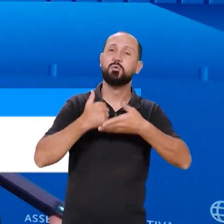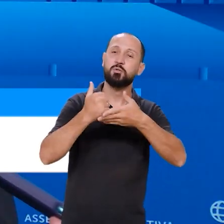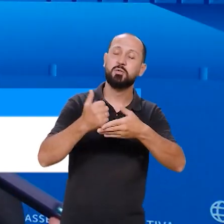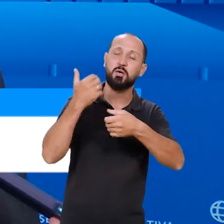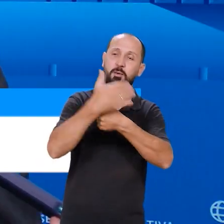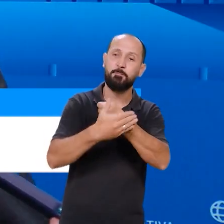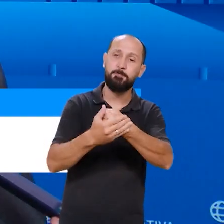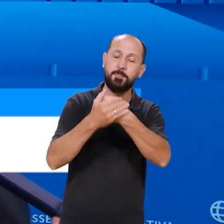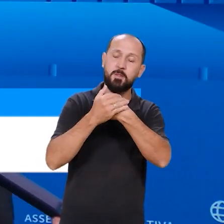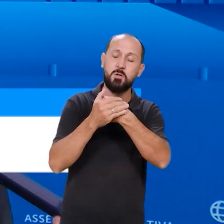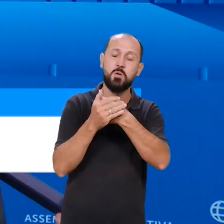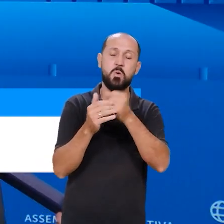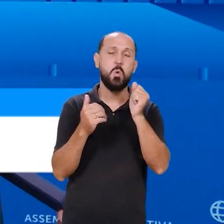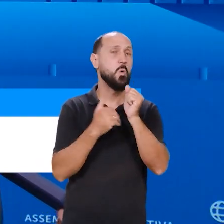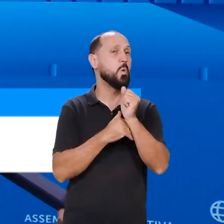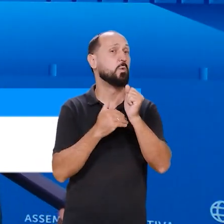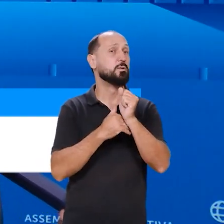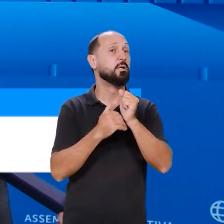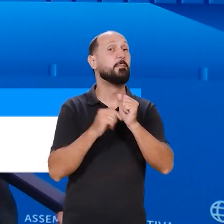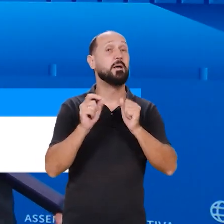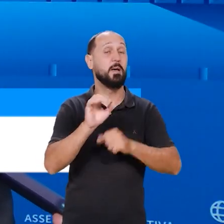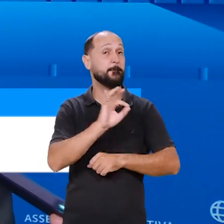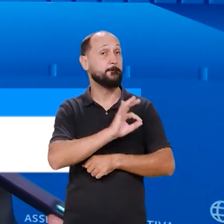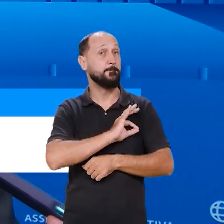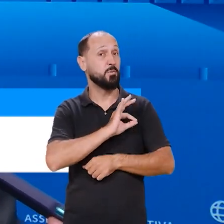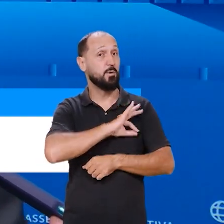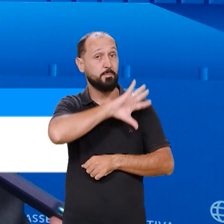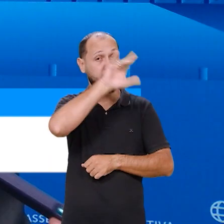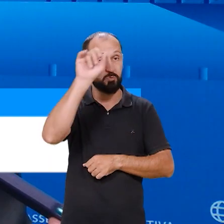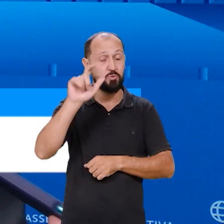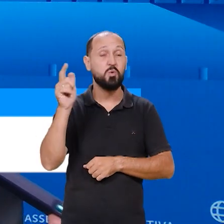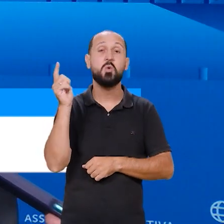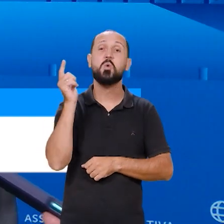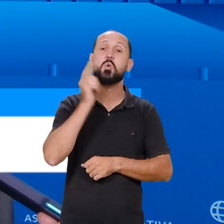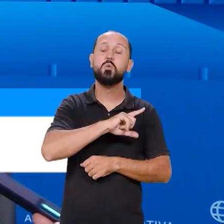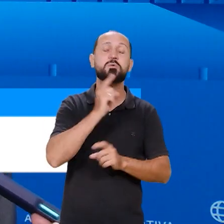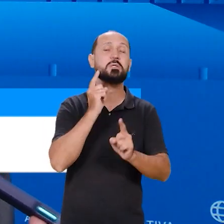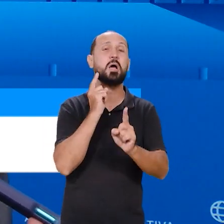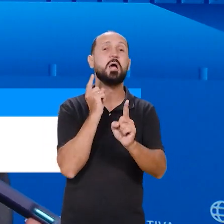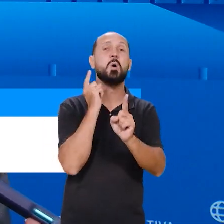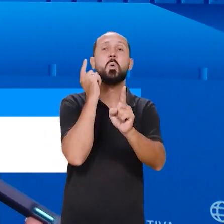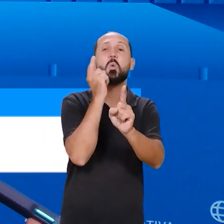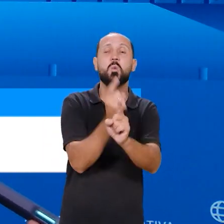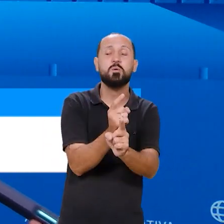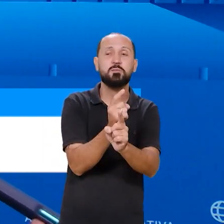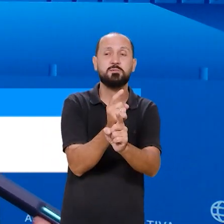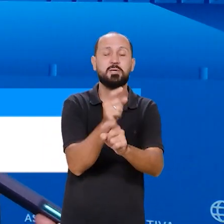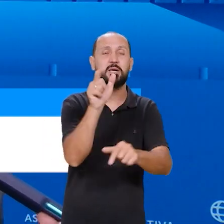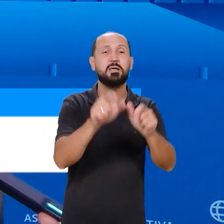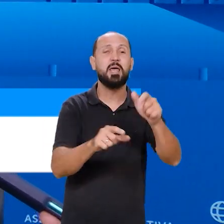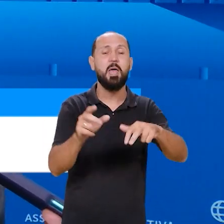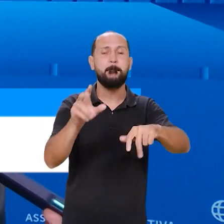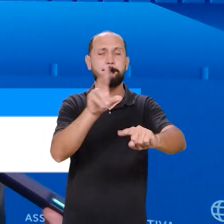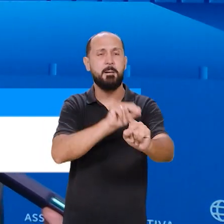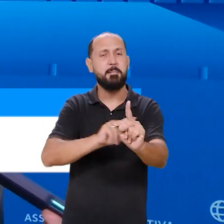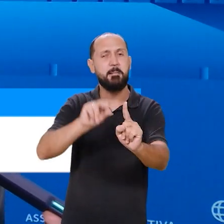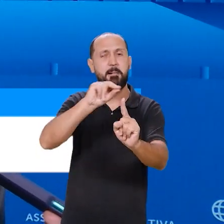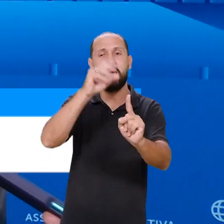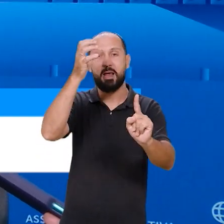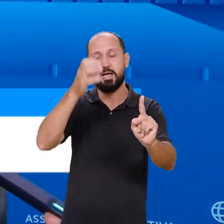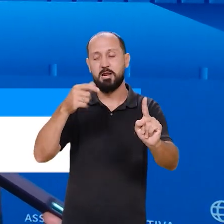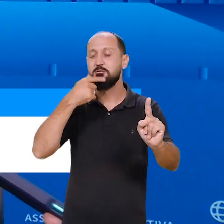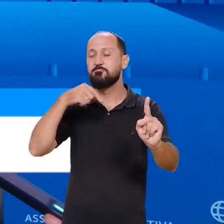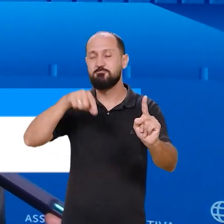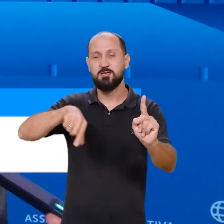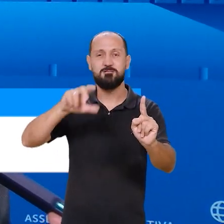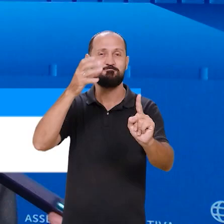inclusive dando a proteção do anonimato para que a polícia do Mato Grosso do Sul venha a alcançar esses abusadores,